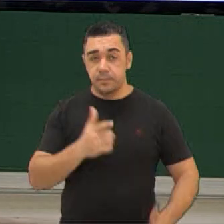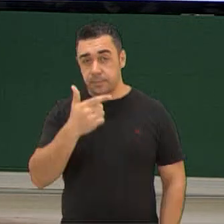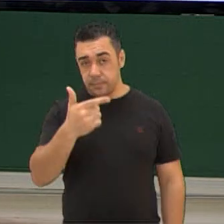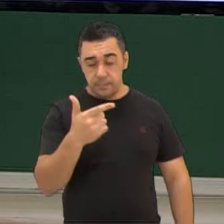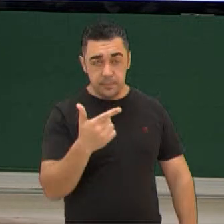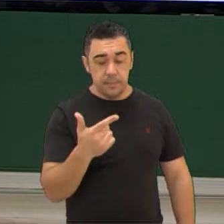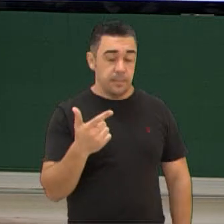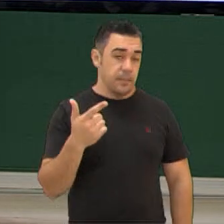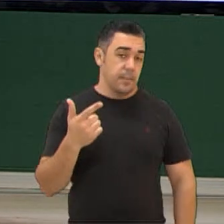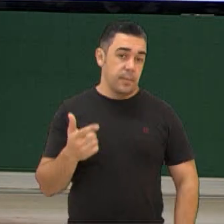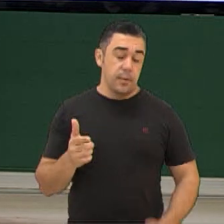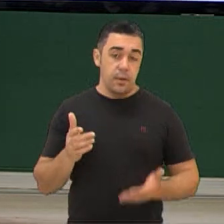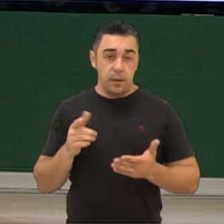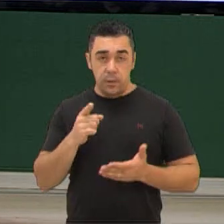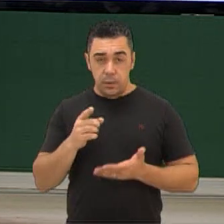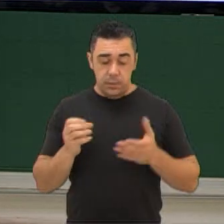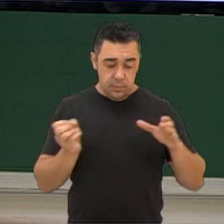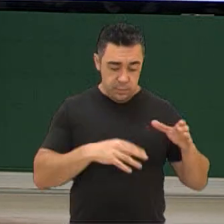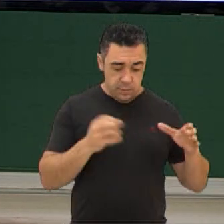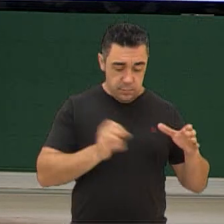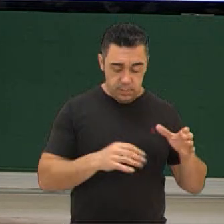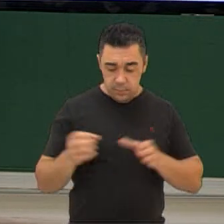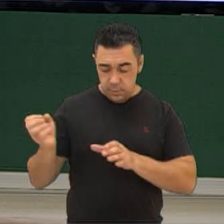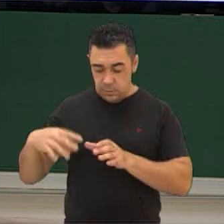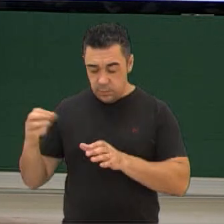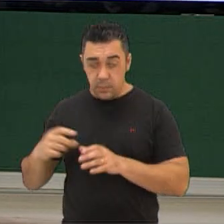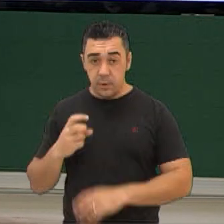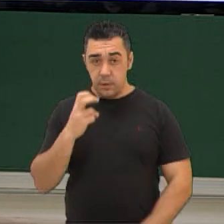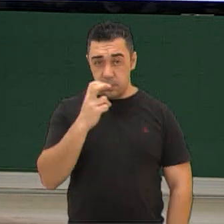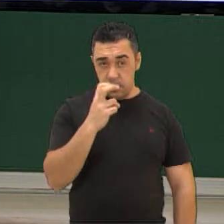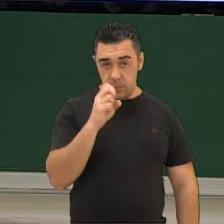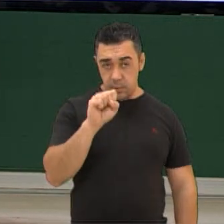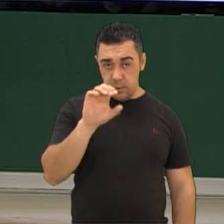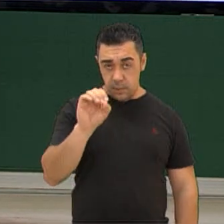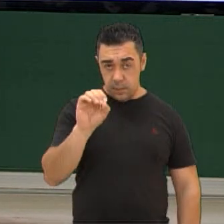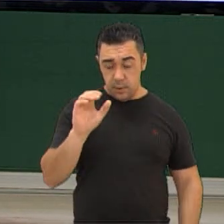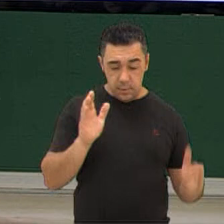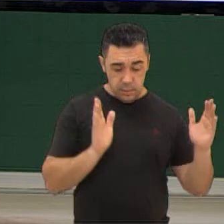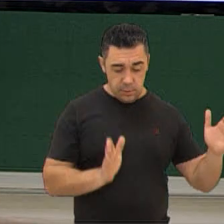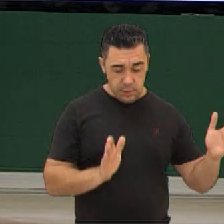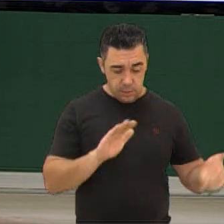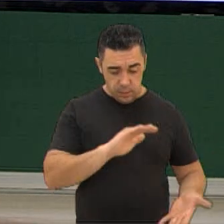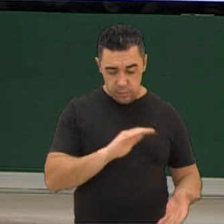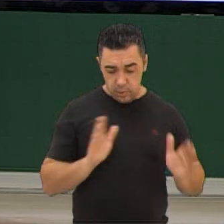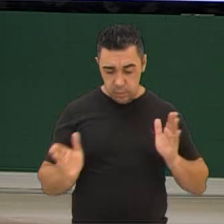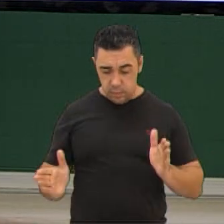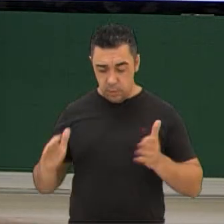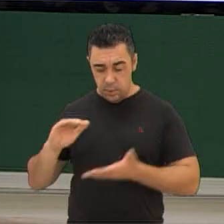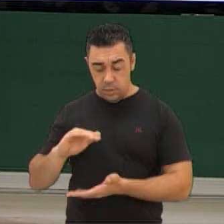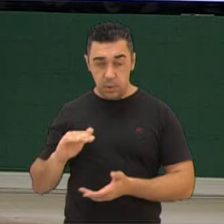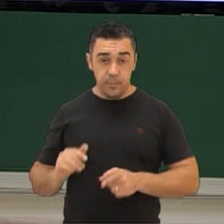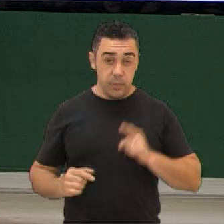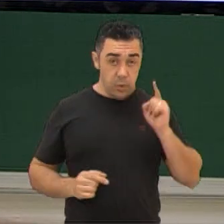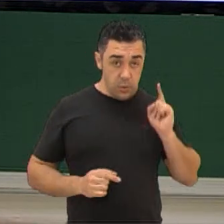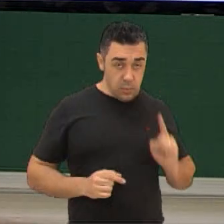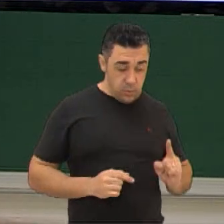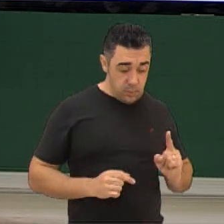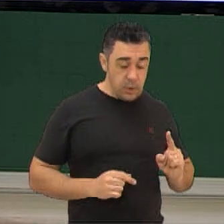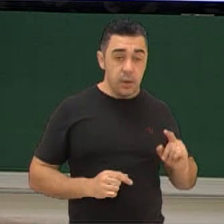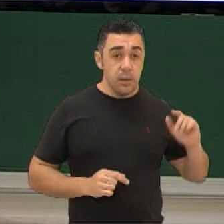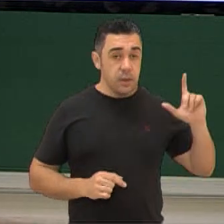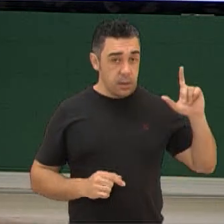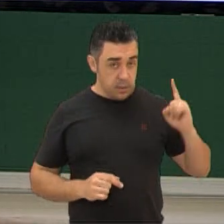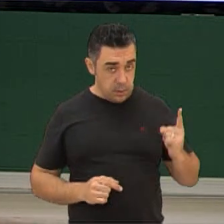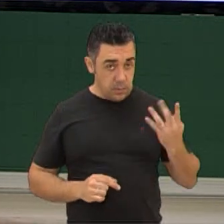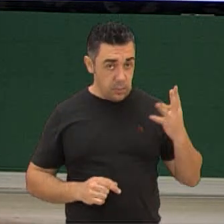para vocês. Distribua 580 laranjas em duas caixas, de modo que uma delas